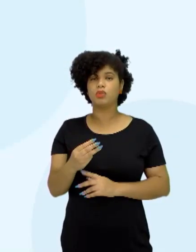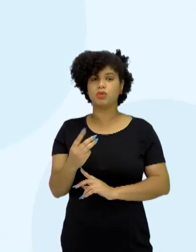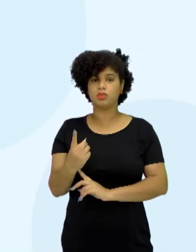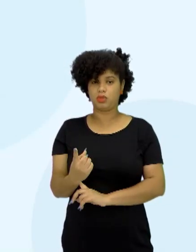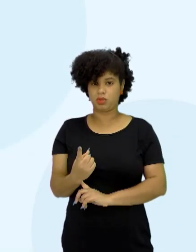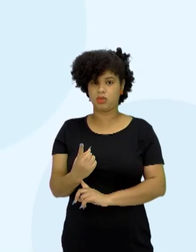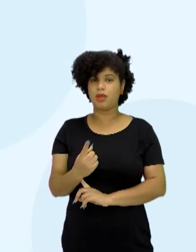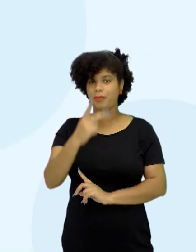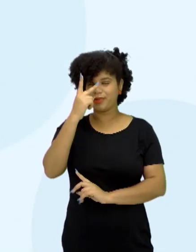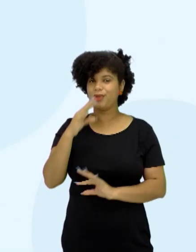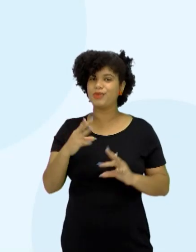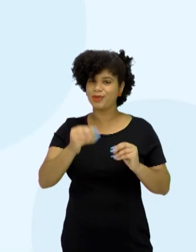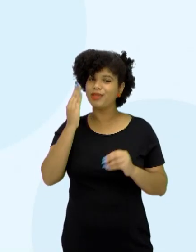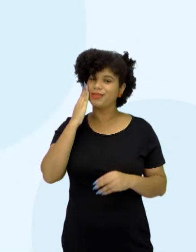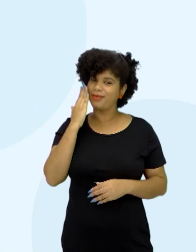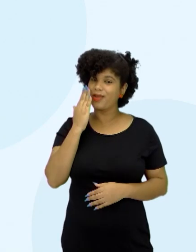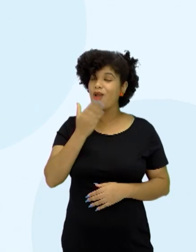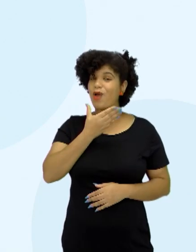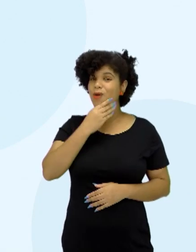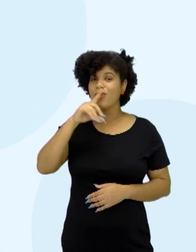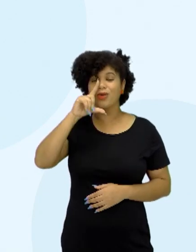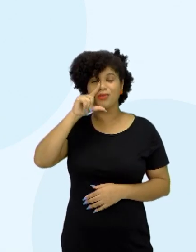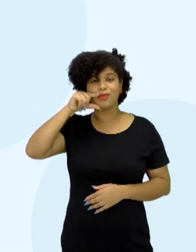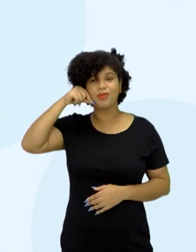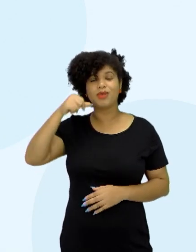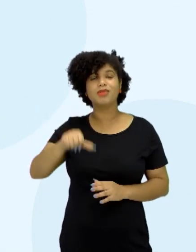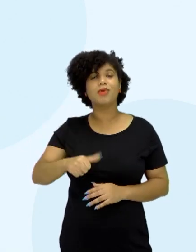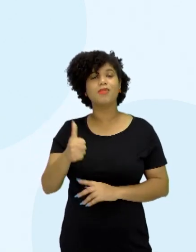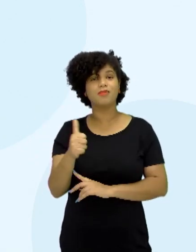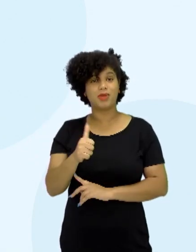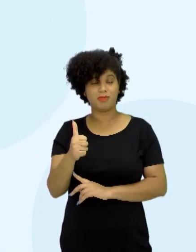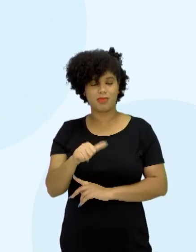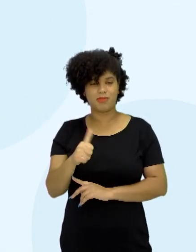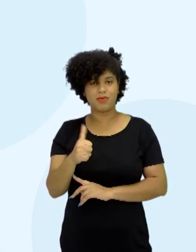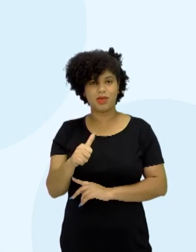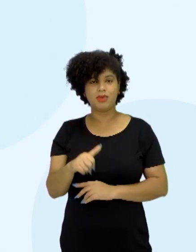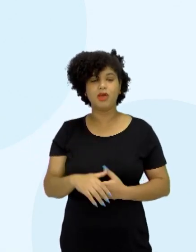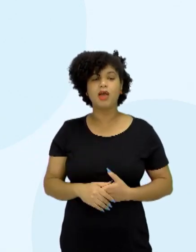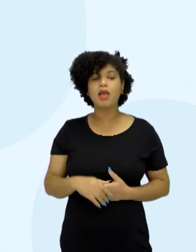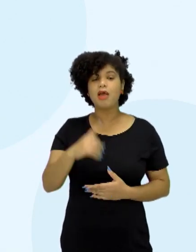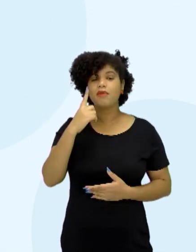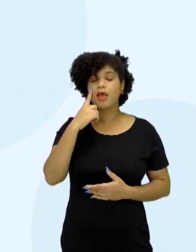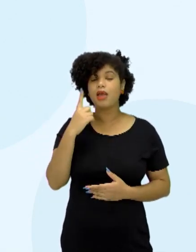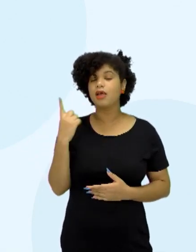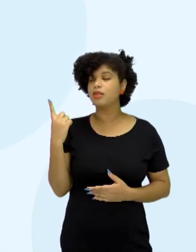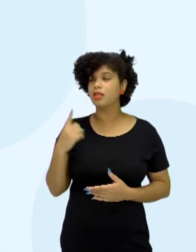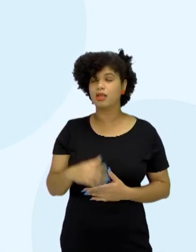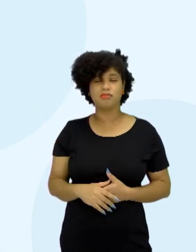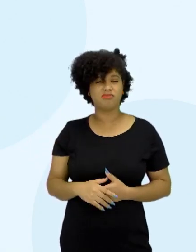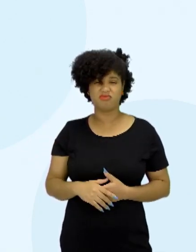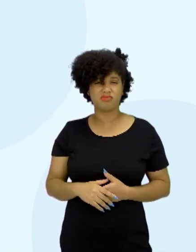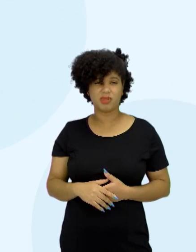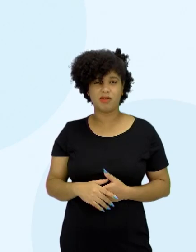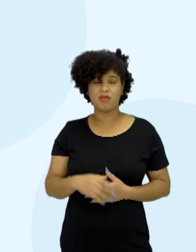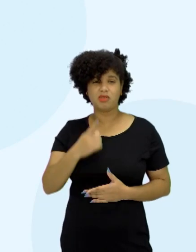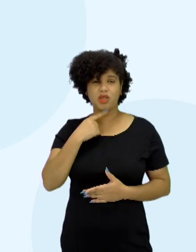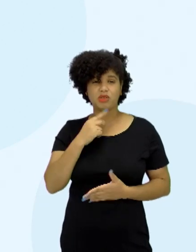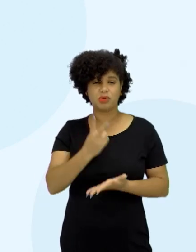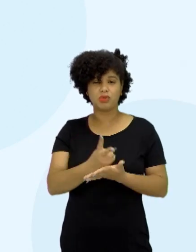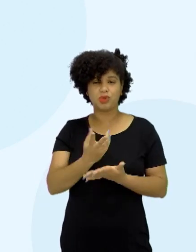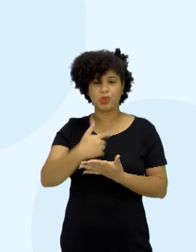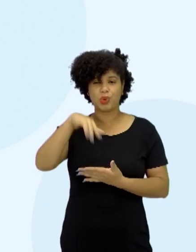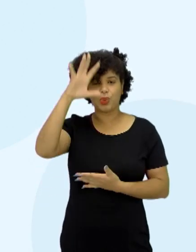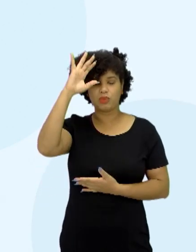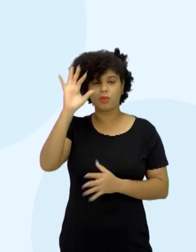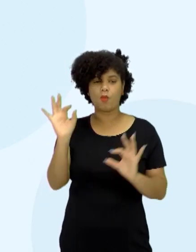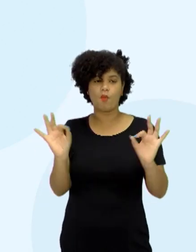1831, todo mundo sabe, o Dom Pedro I, ele renuncia. Nós temos aqui uma combinação de dois processos. Há